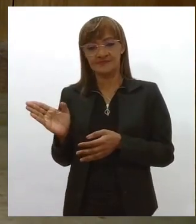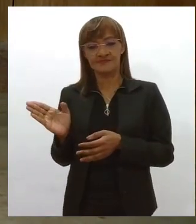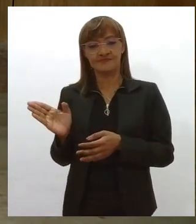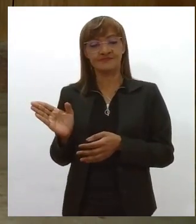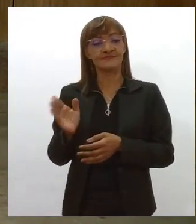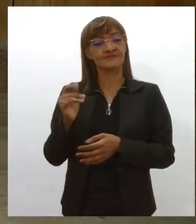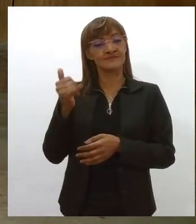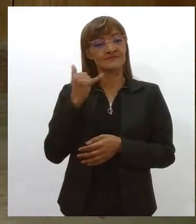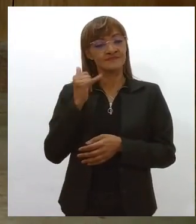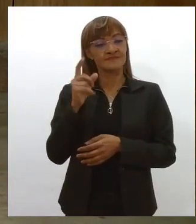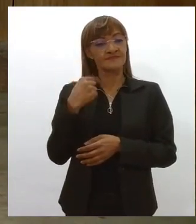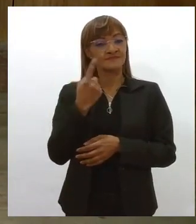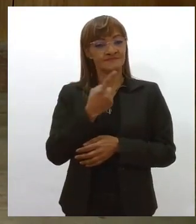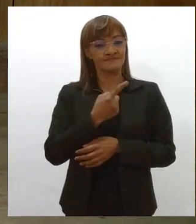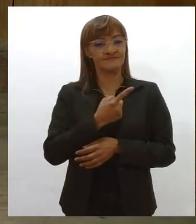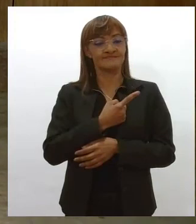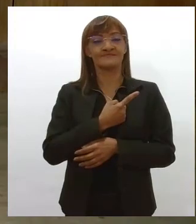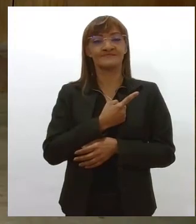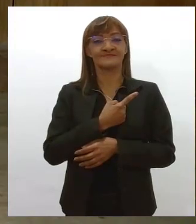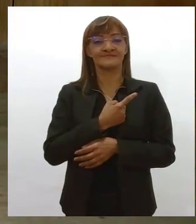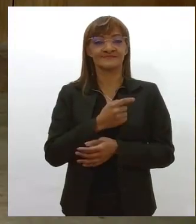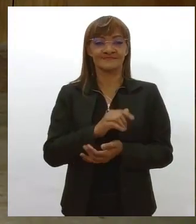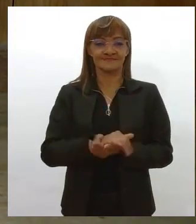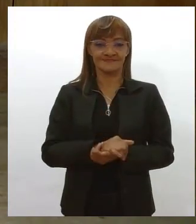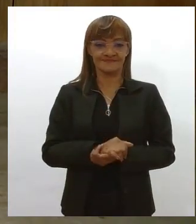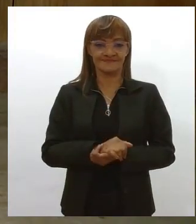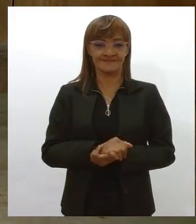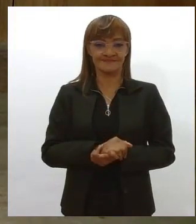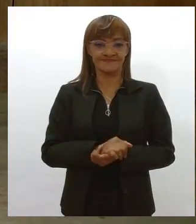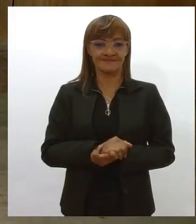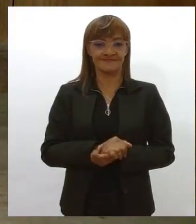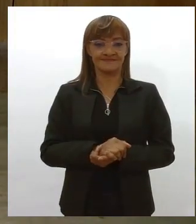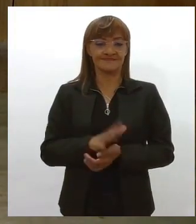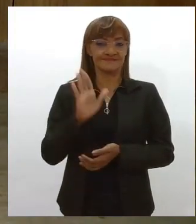gente, interaja, que a gente adora. Muito bem, até